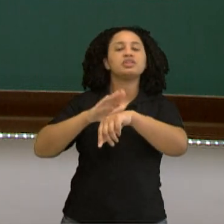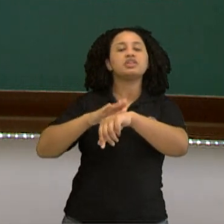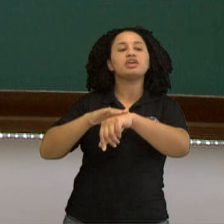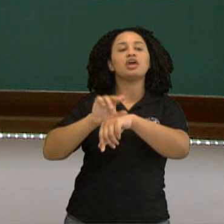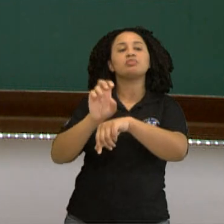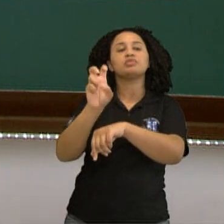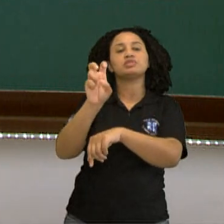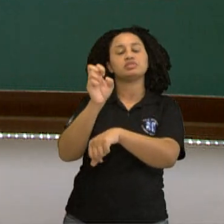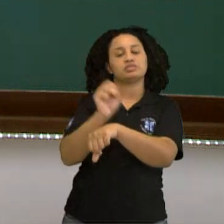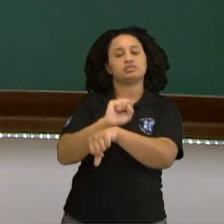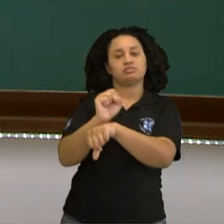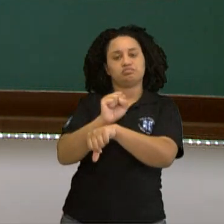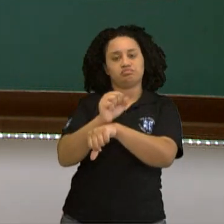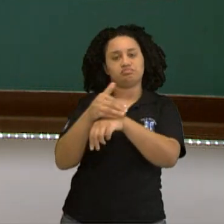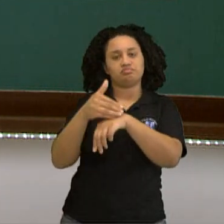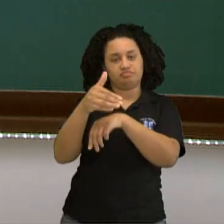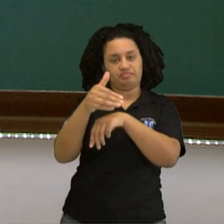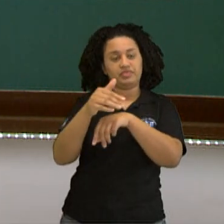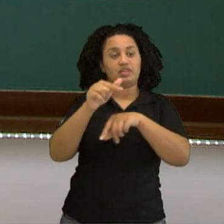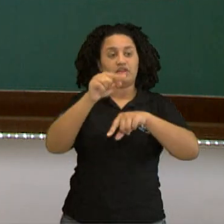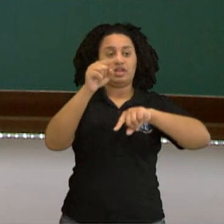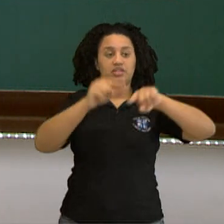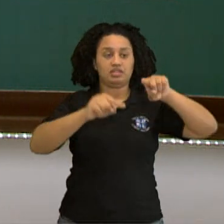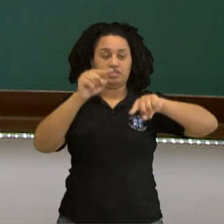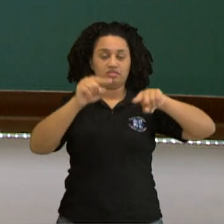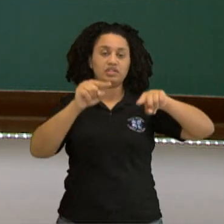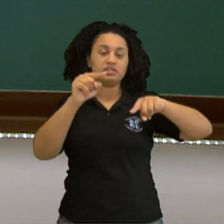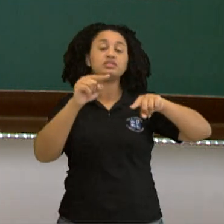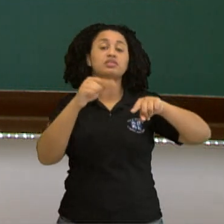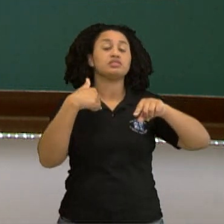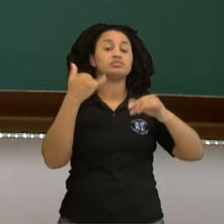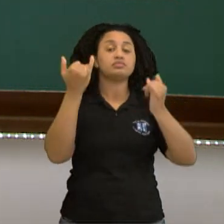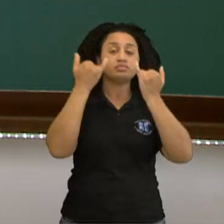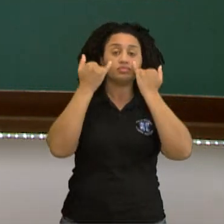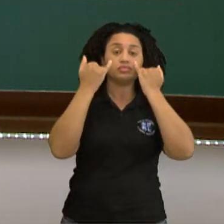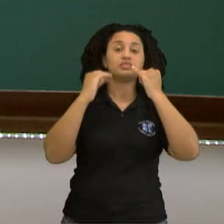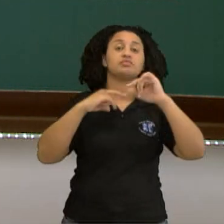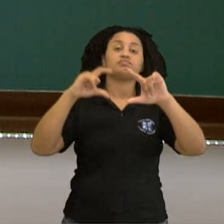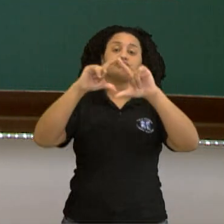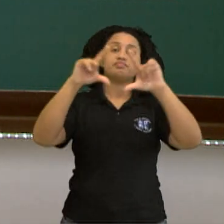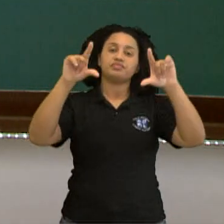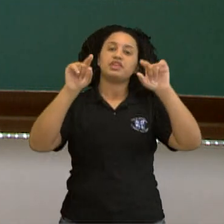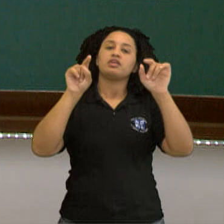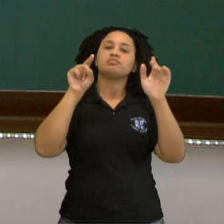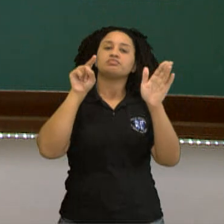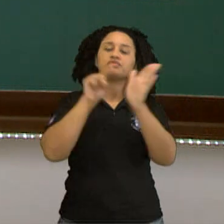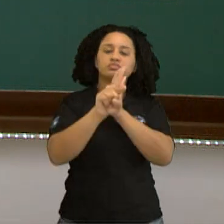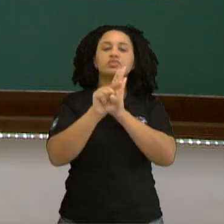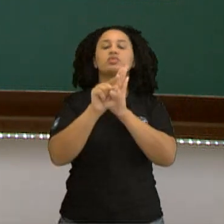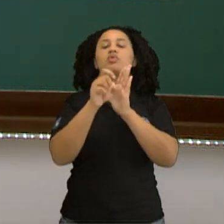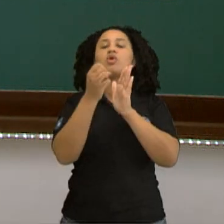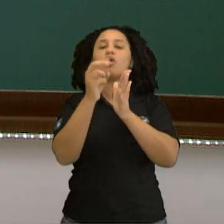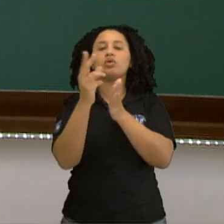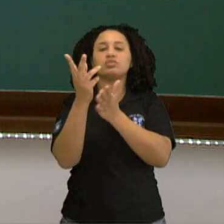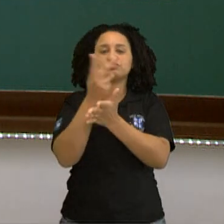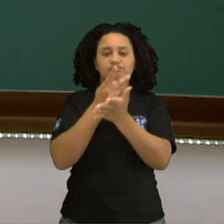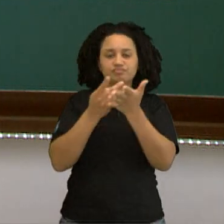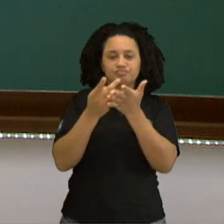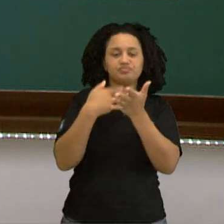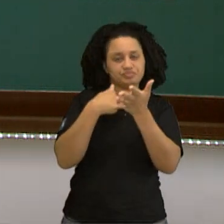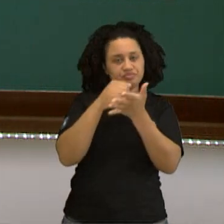para 5 segundos. Ou seja, essas informações elas estão no desenho, estão ali no enunciado do